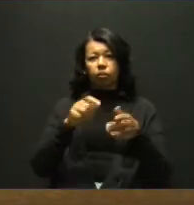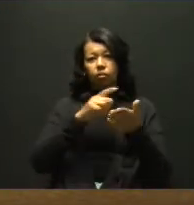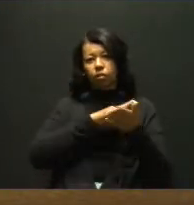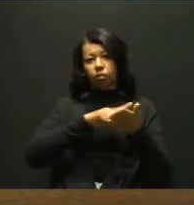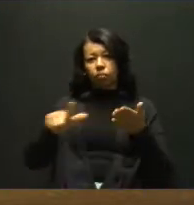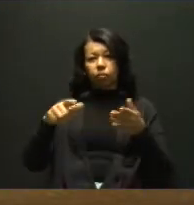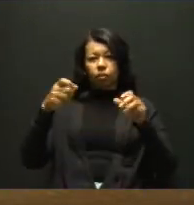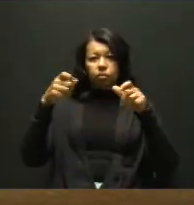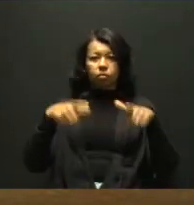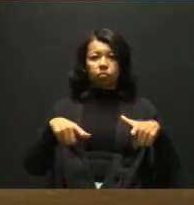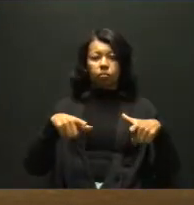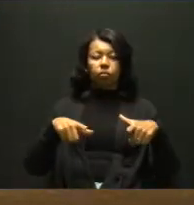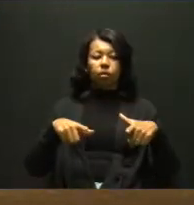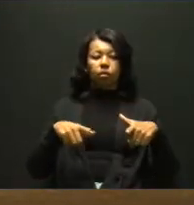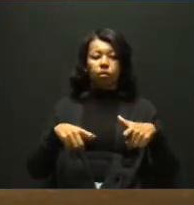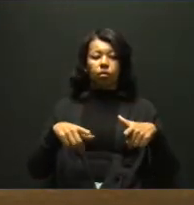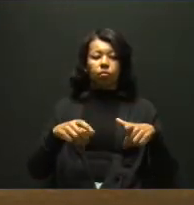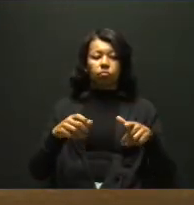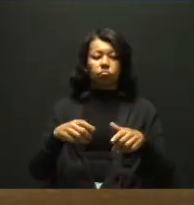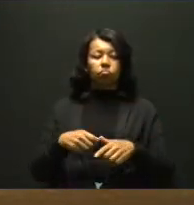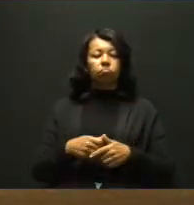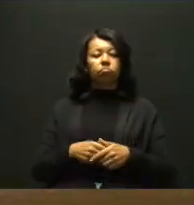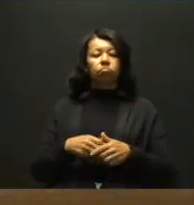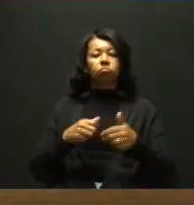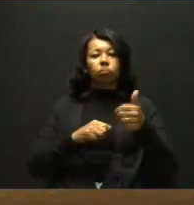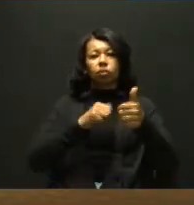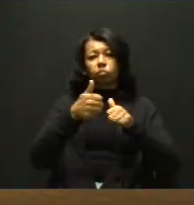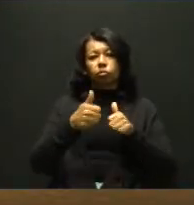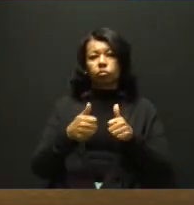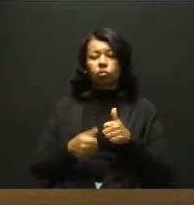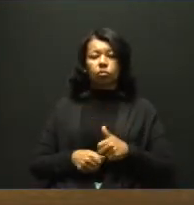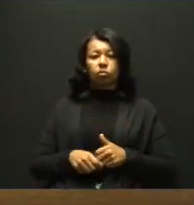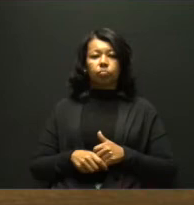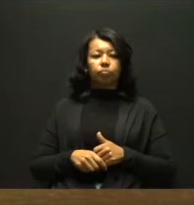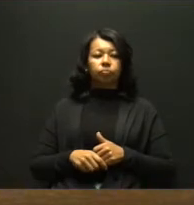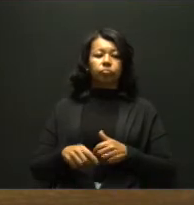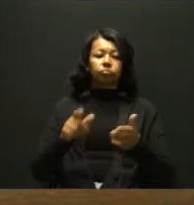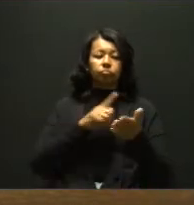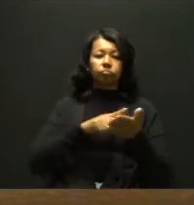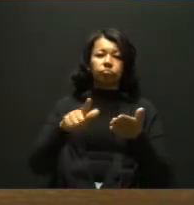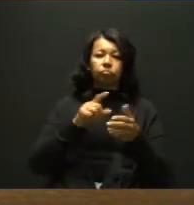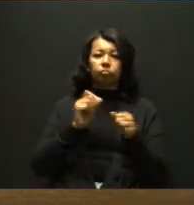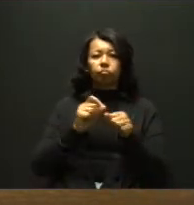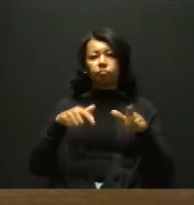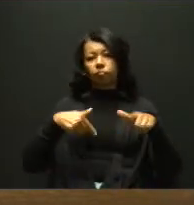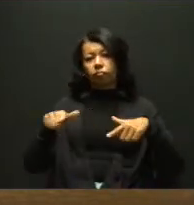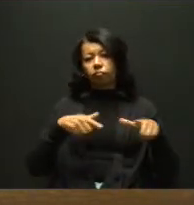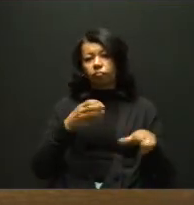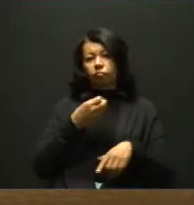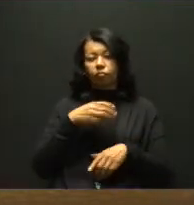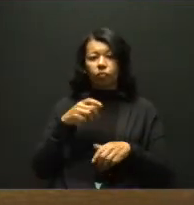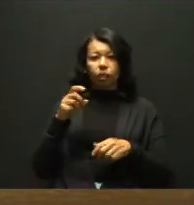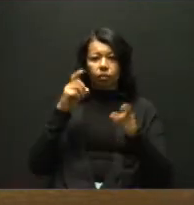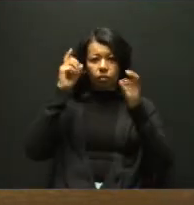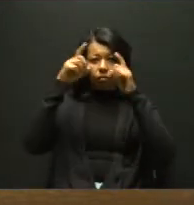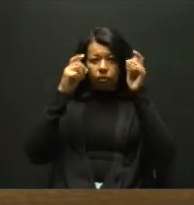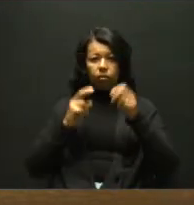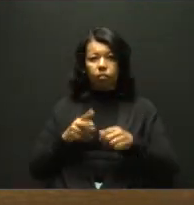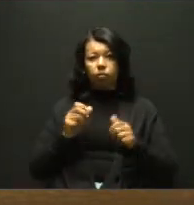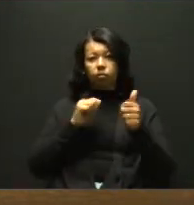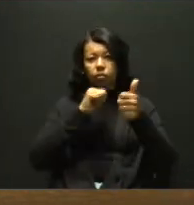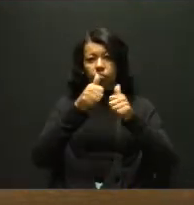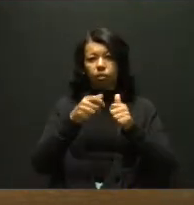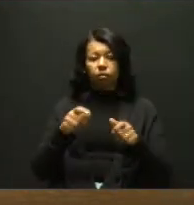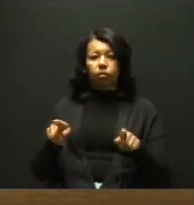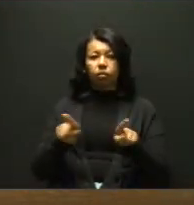no nos próprios fez um trabalho bacana preocupado sempre com o esporte ao nosso amigo